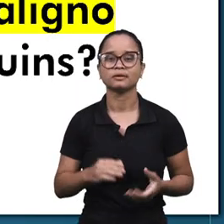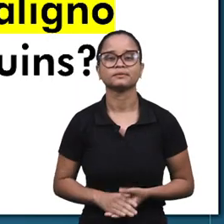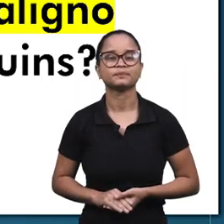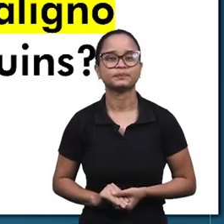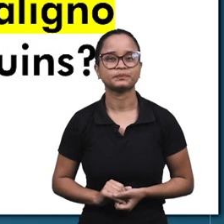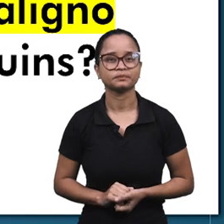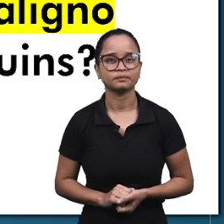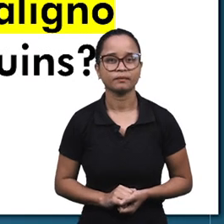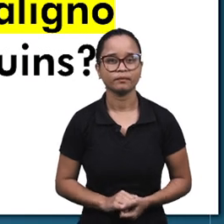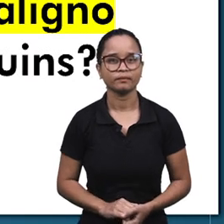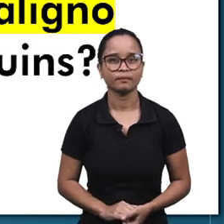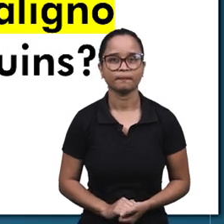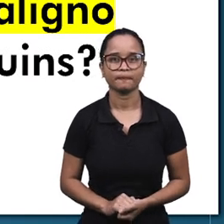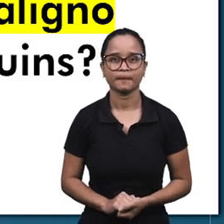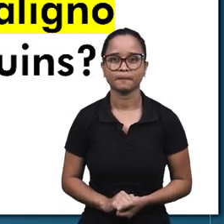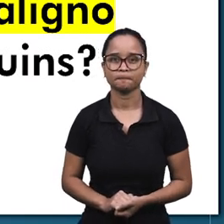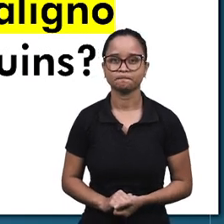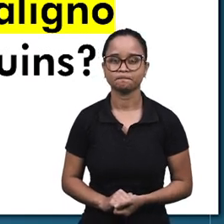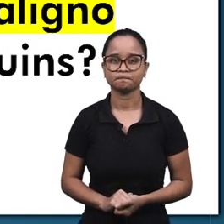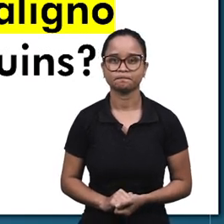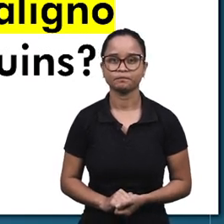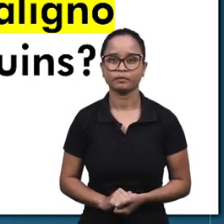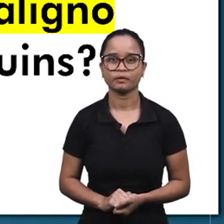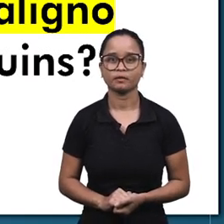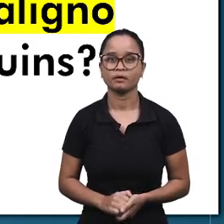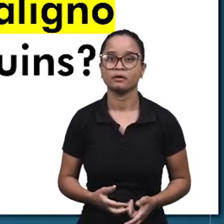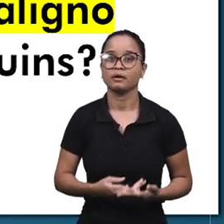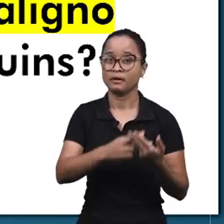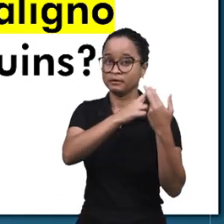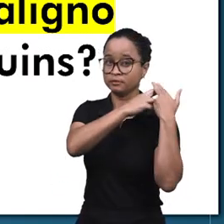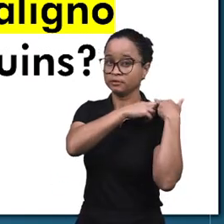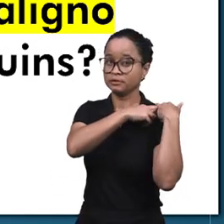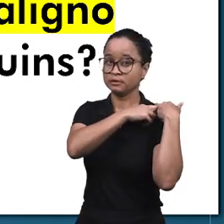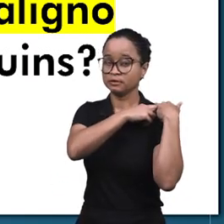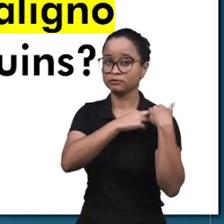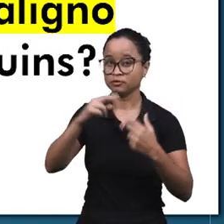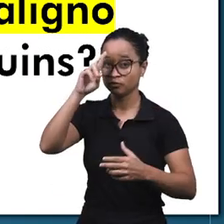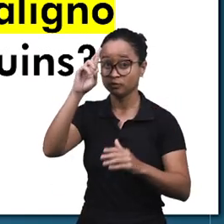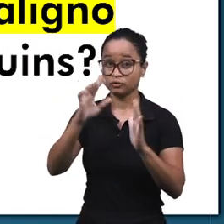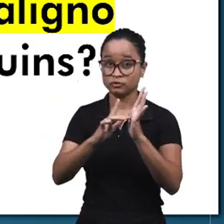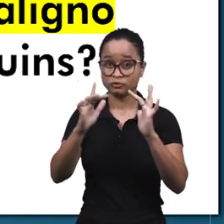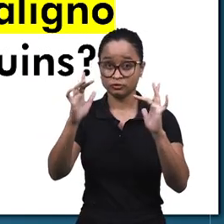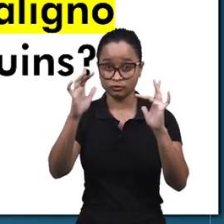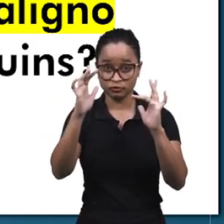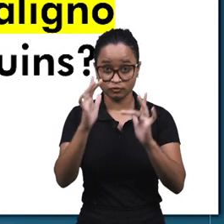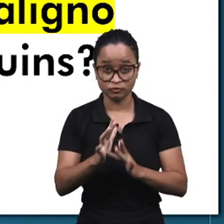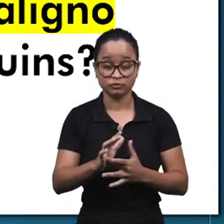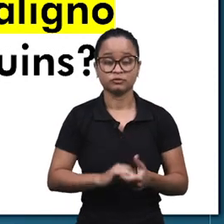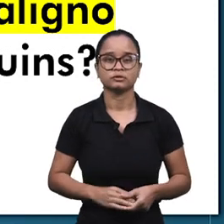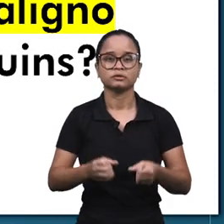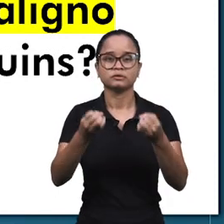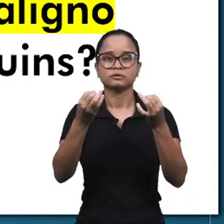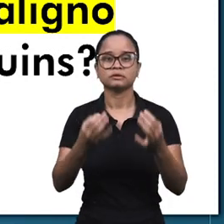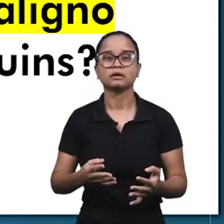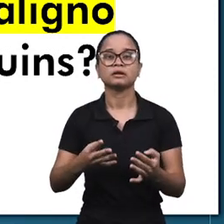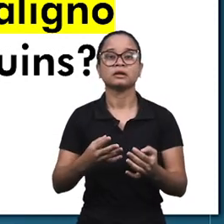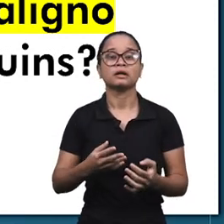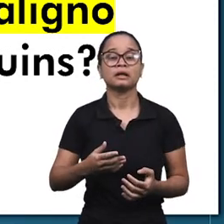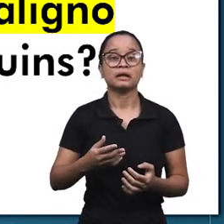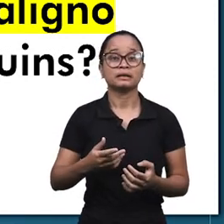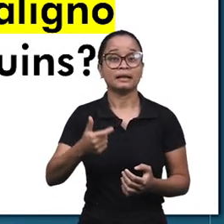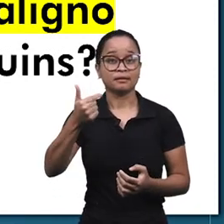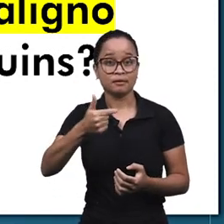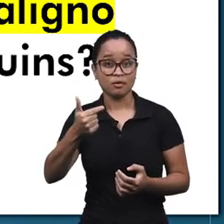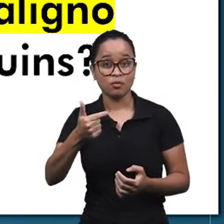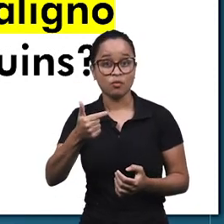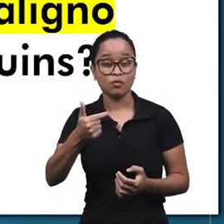diz assim: quem são os responsáveis citados pelo Senhor Jesus na segunda e sétima parábola